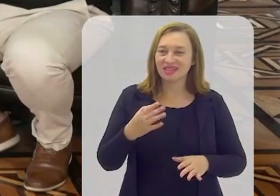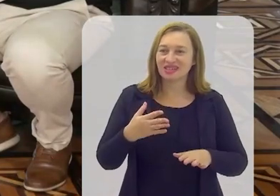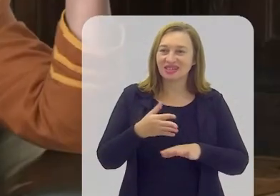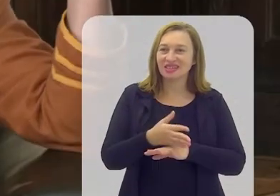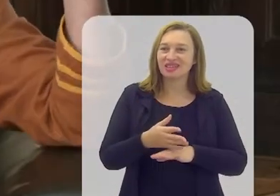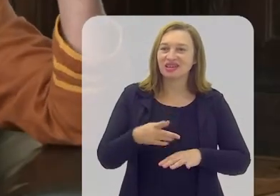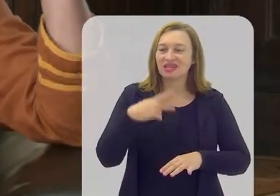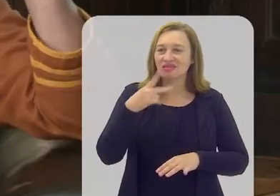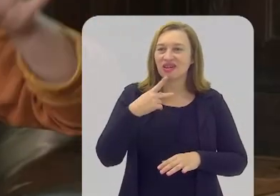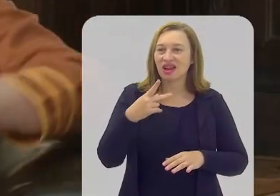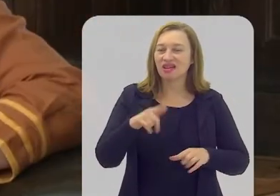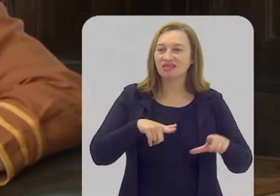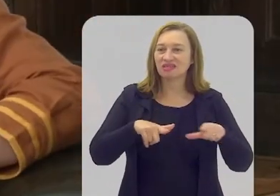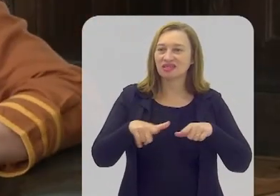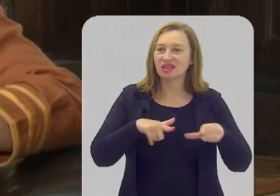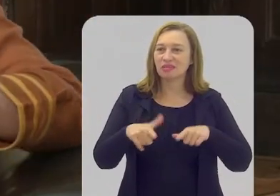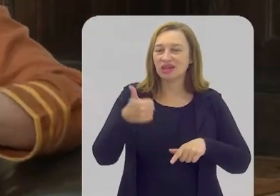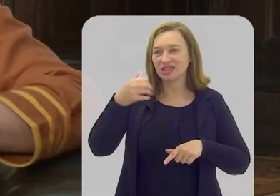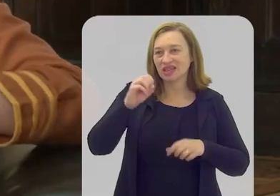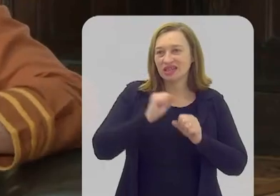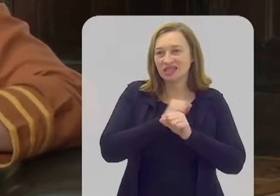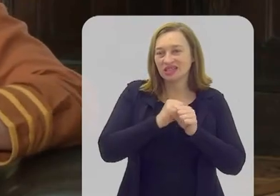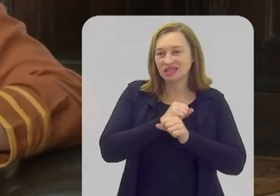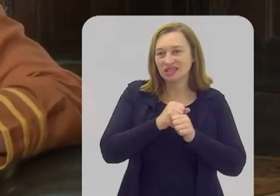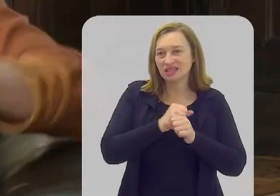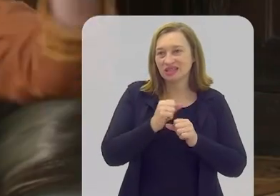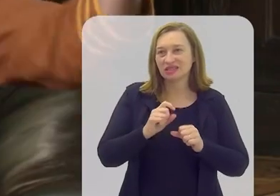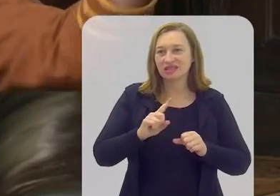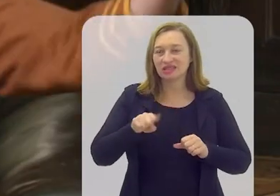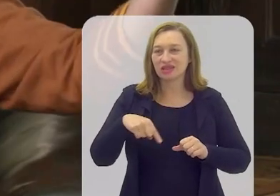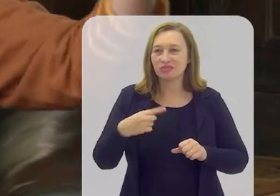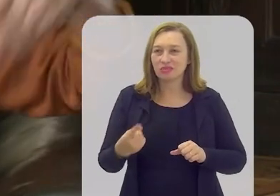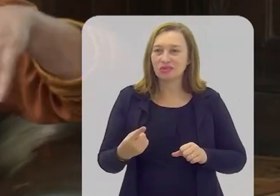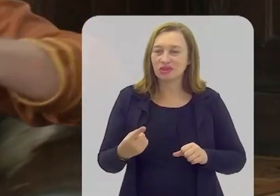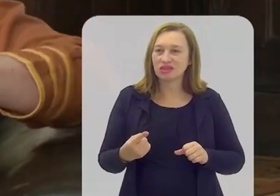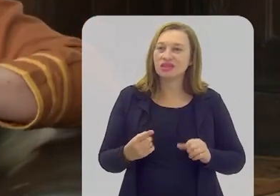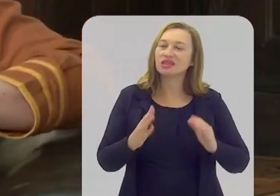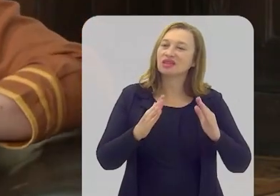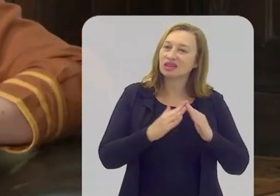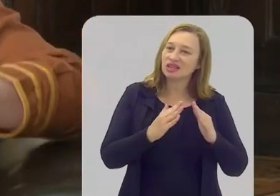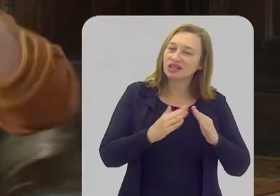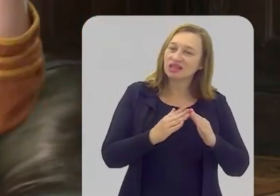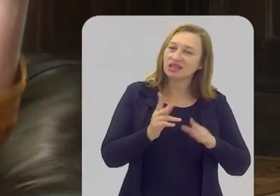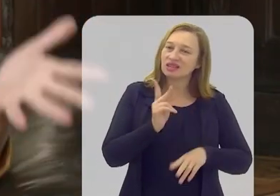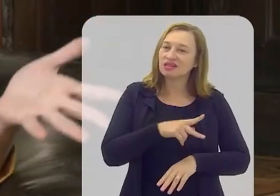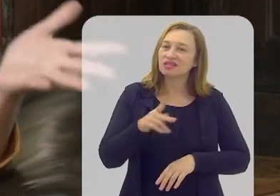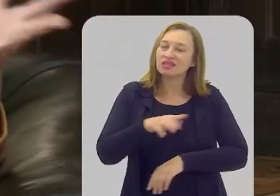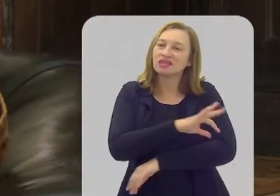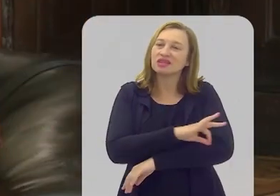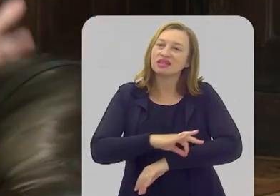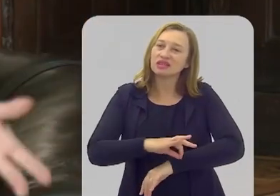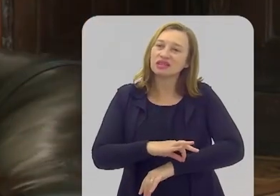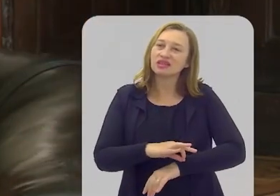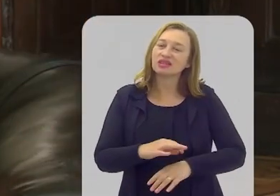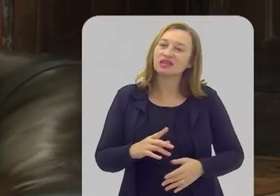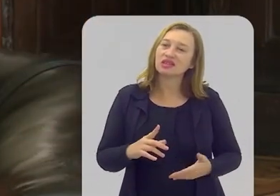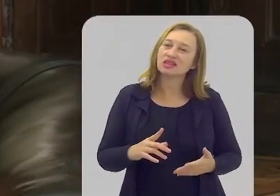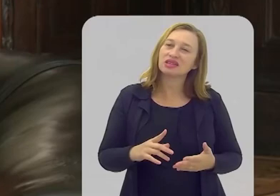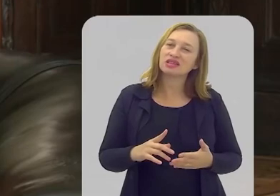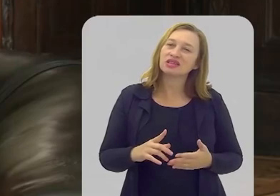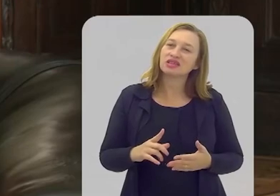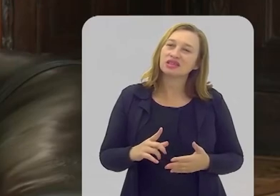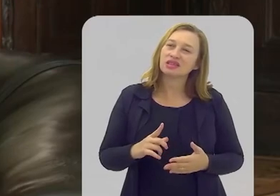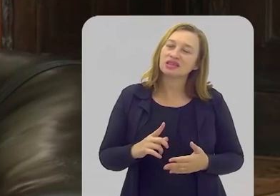nem sei porque eu entrei nisso, mas eu ia falar do trabalho 10 anos depois, que eu estava em casa dando aula, eu fui professora da engenharia e da